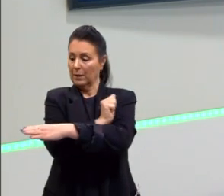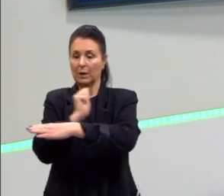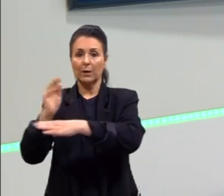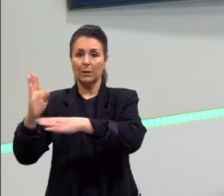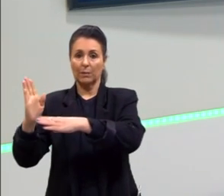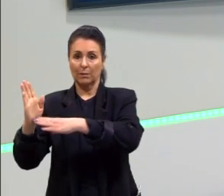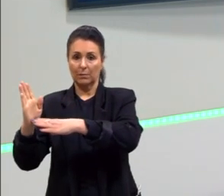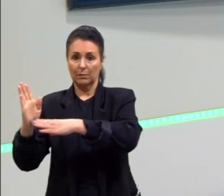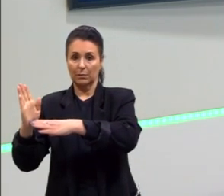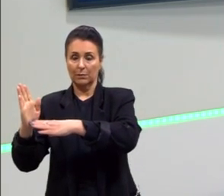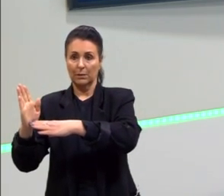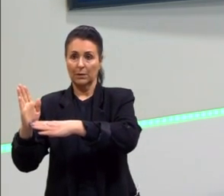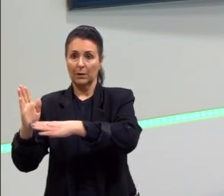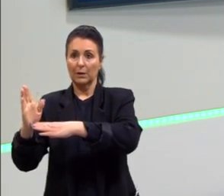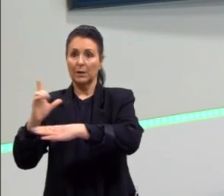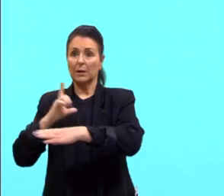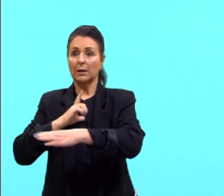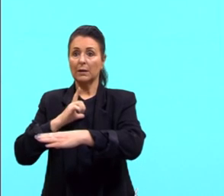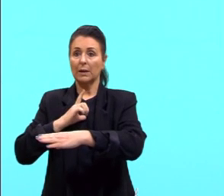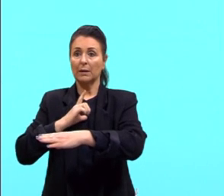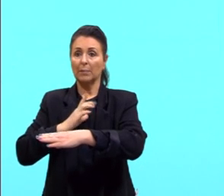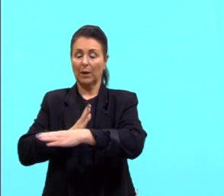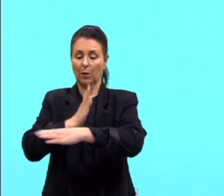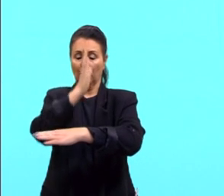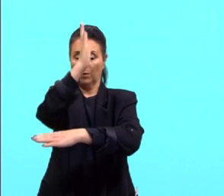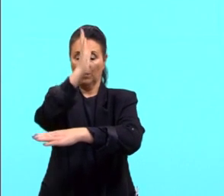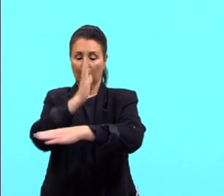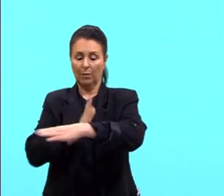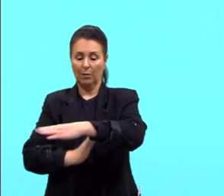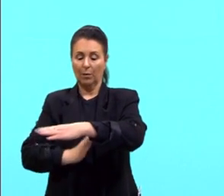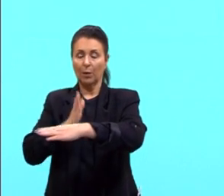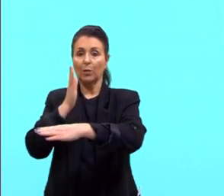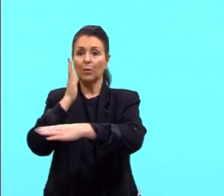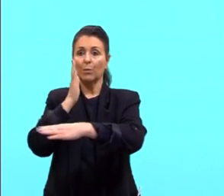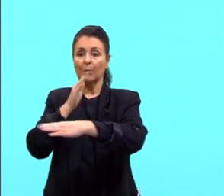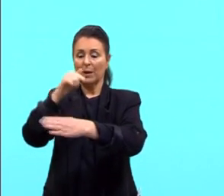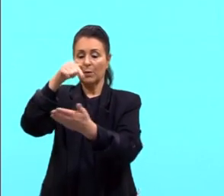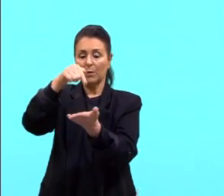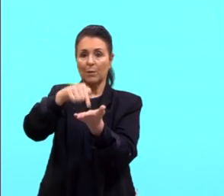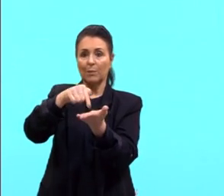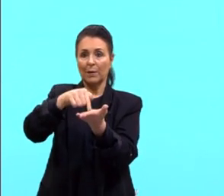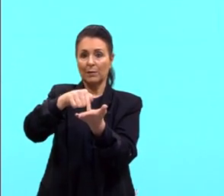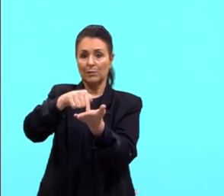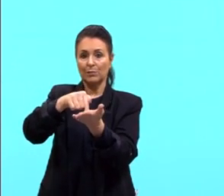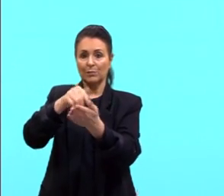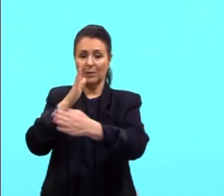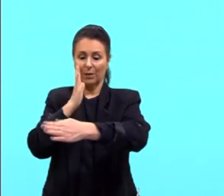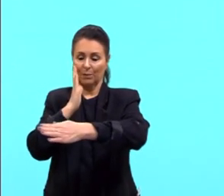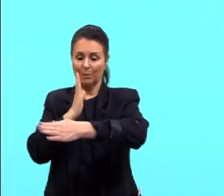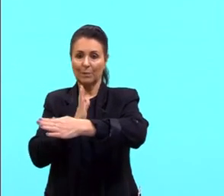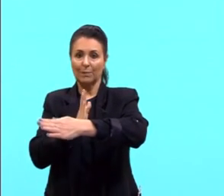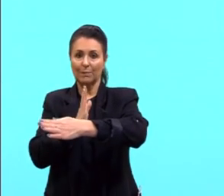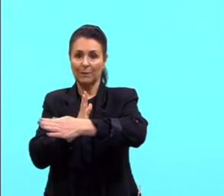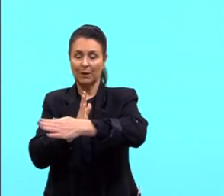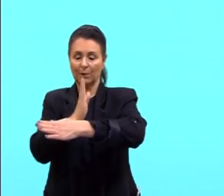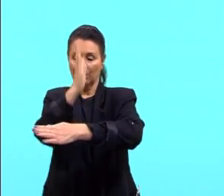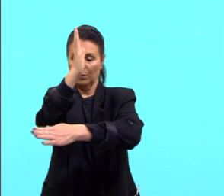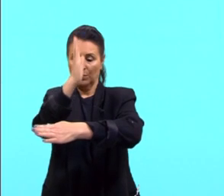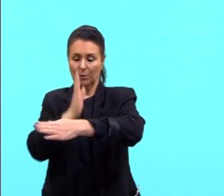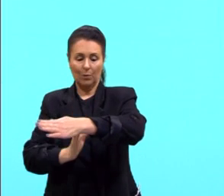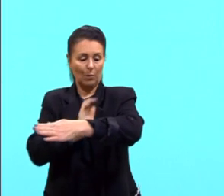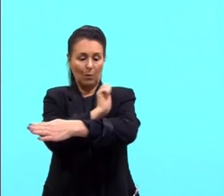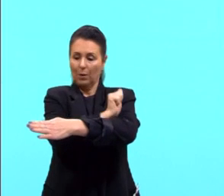lá no ponto b e nós temos aqui marcado o ponto médio o que que seria o ponto médio eu pego o